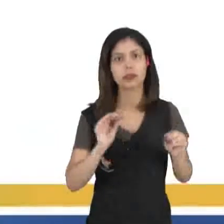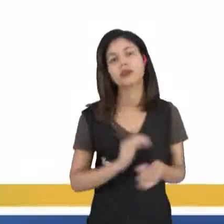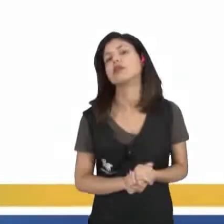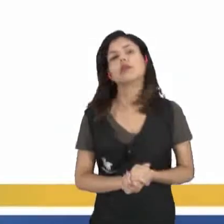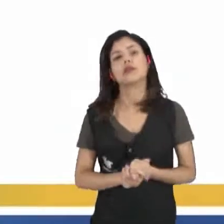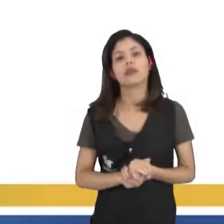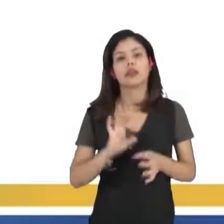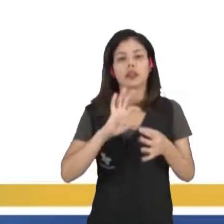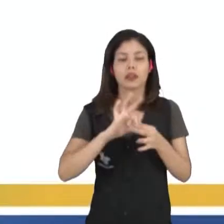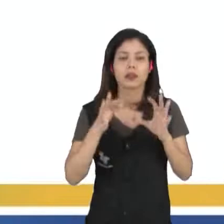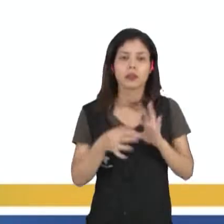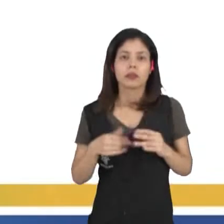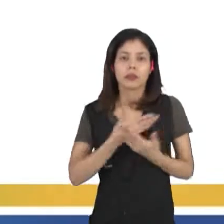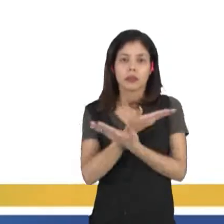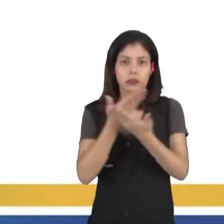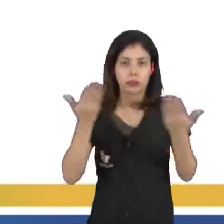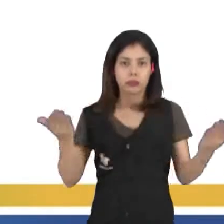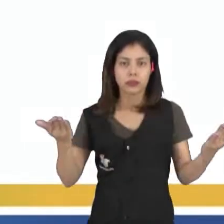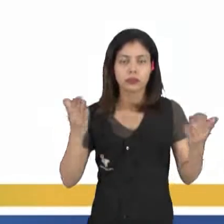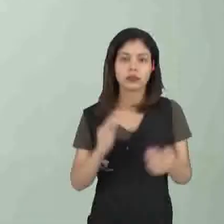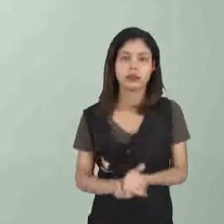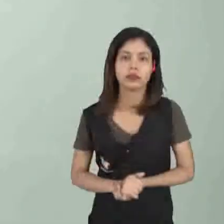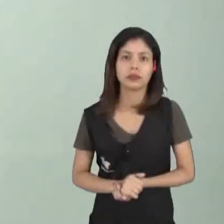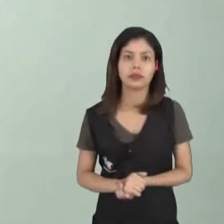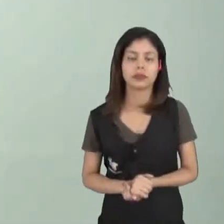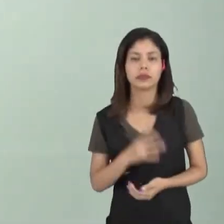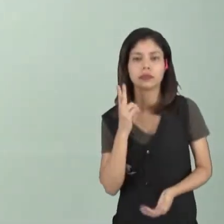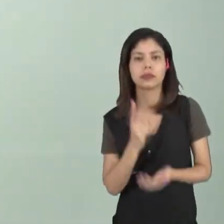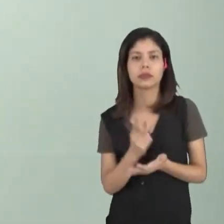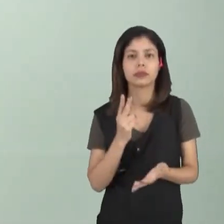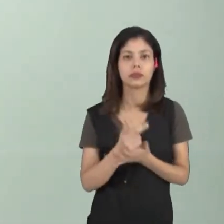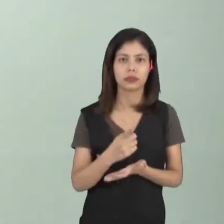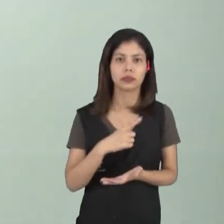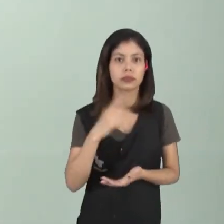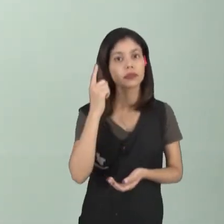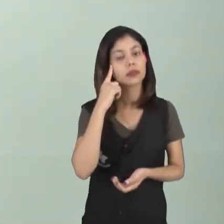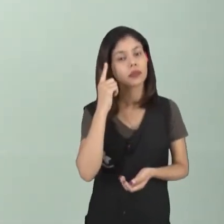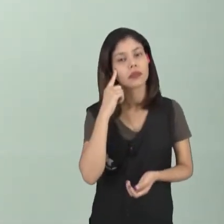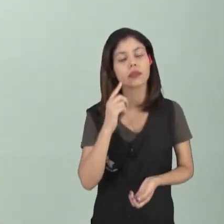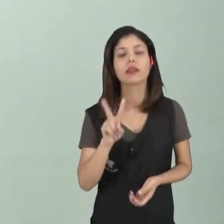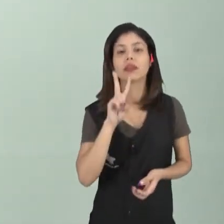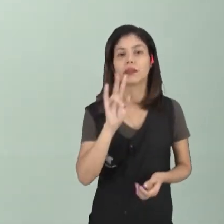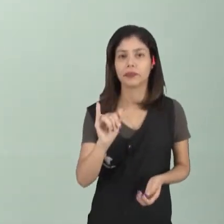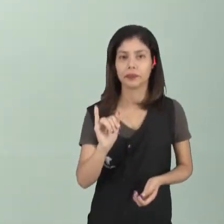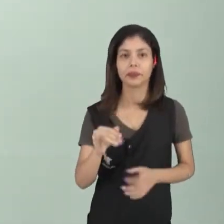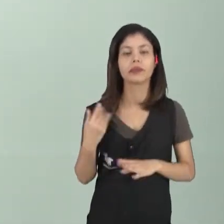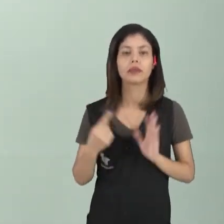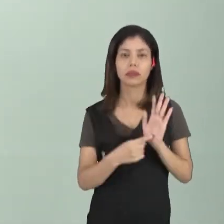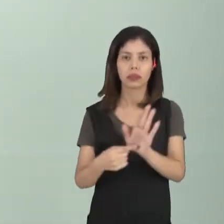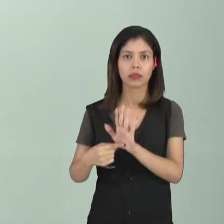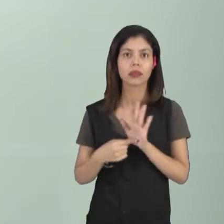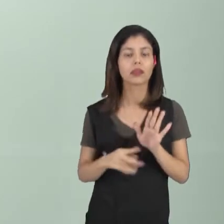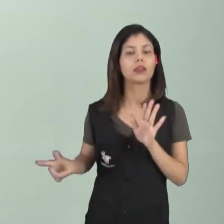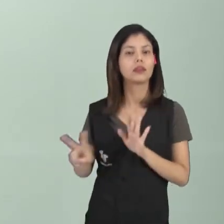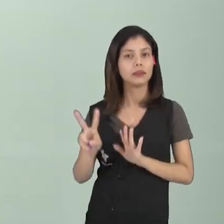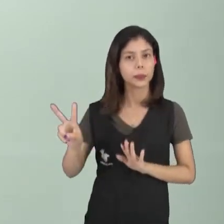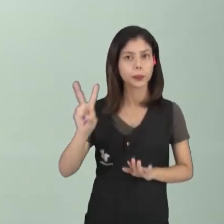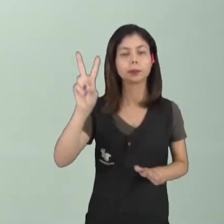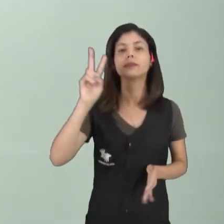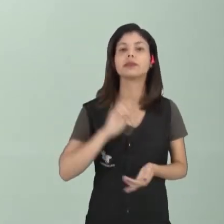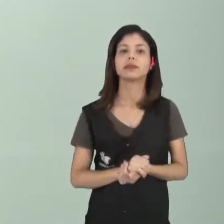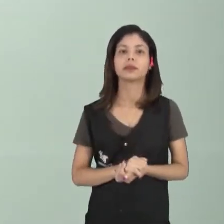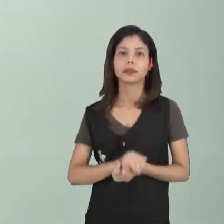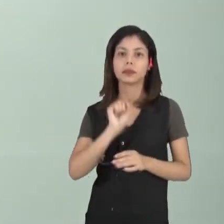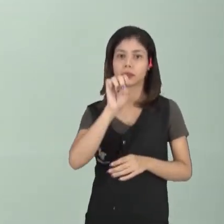novo o contexto para que vocês sempre tenham isso em mente. O contexto é que vai determinar o valor,